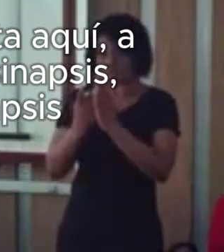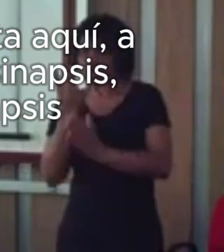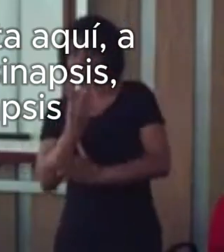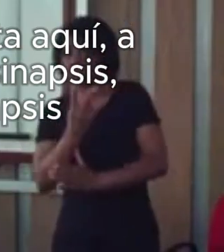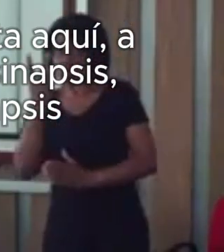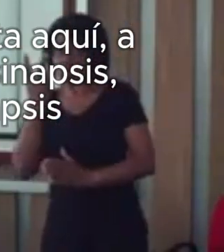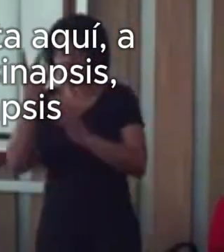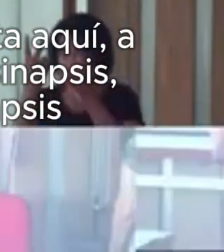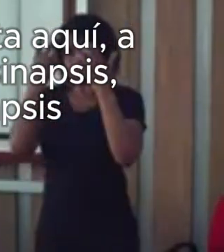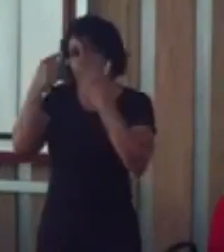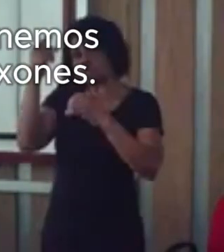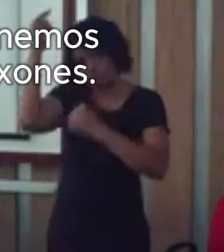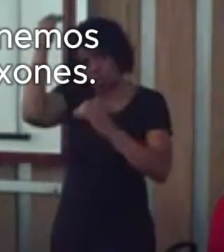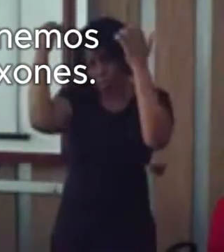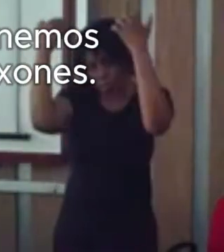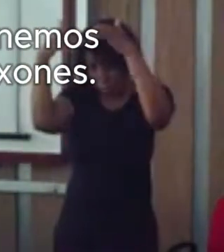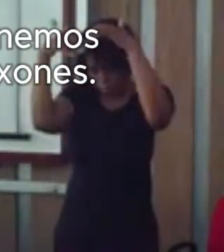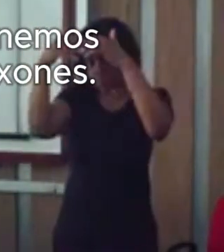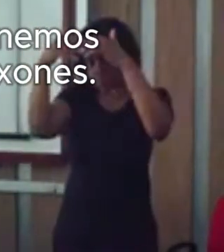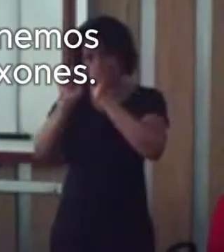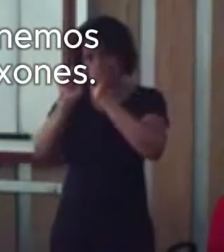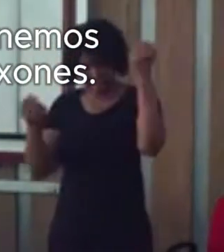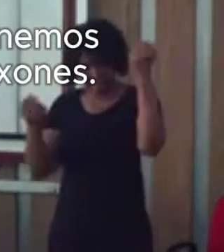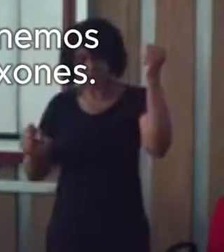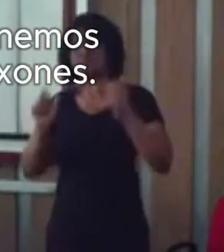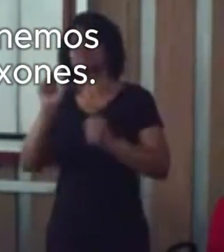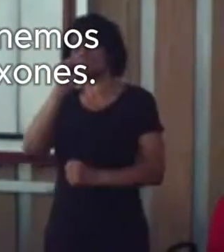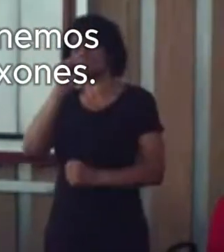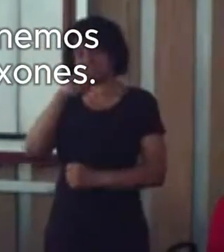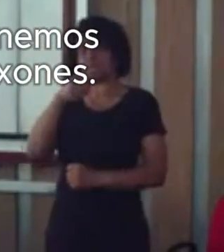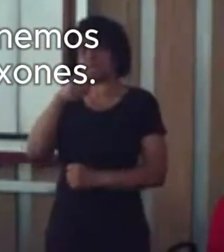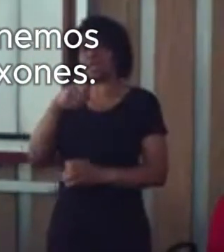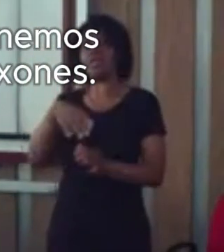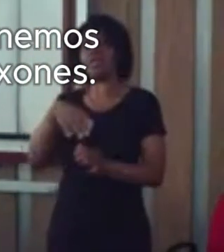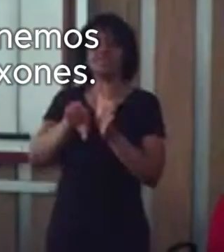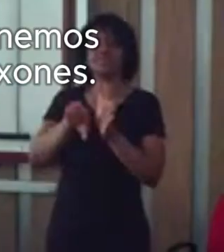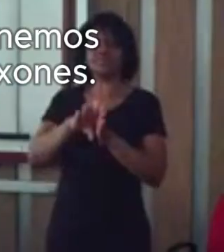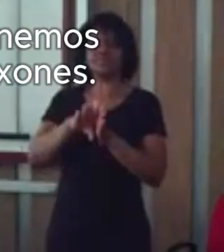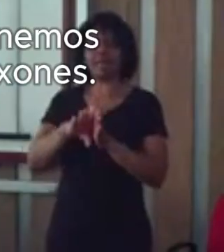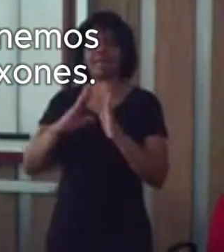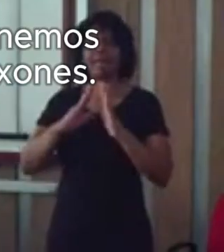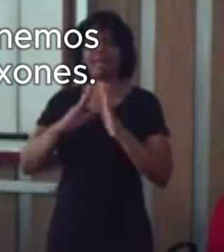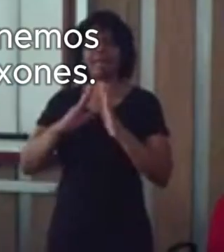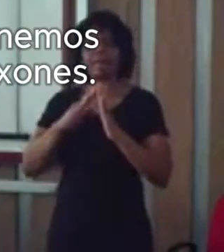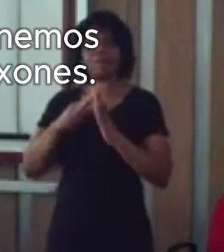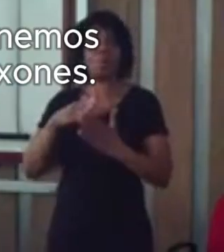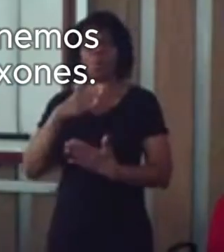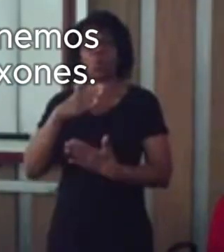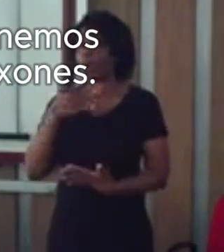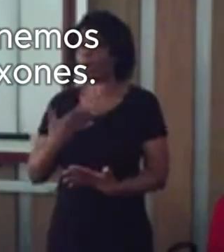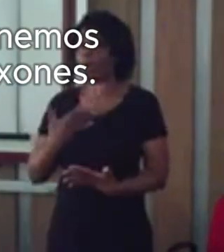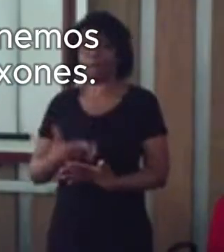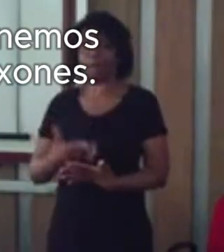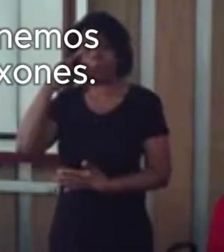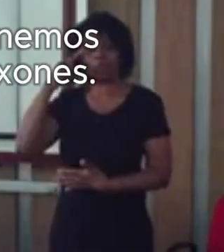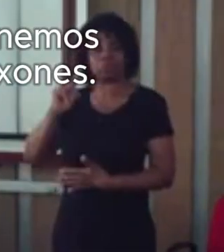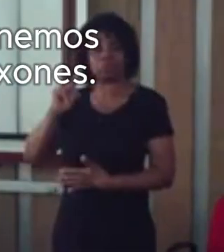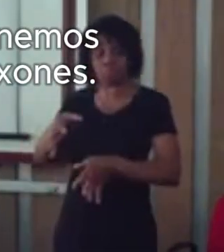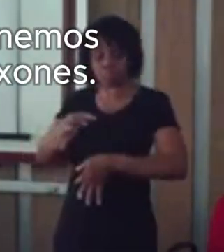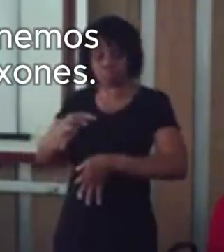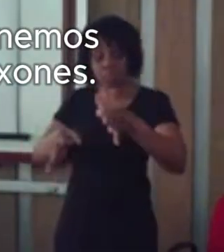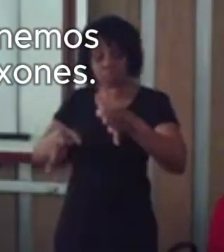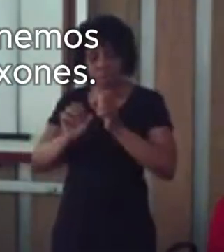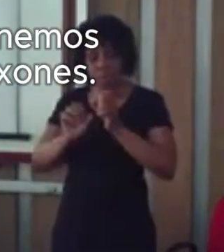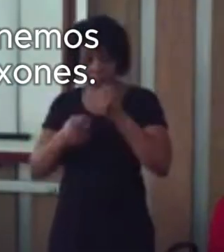Mas esse neurônio é muito grande? É. Então, chega em casa hoje e pensa assim, caramba, não sabia que tinha célula de 1 metro de